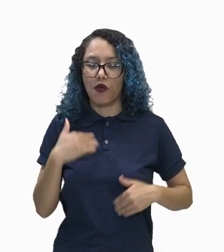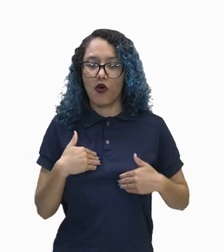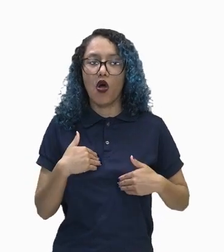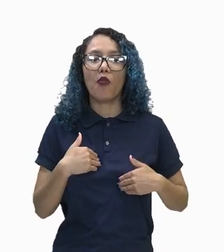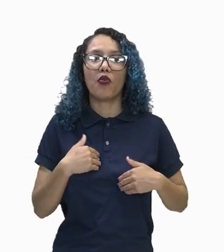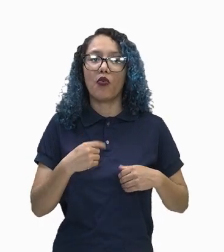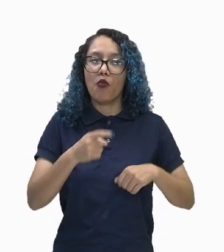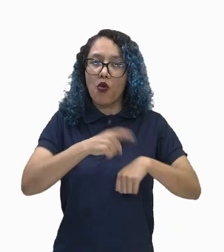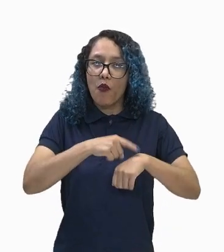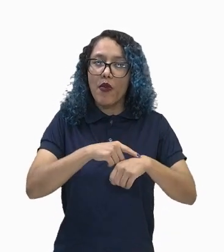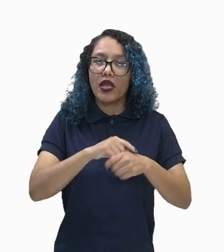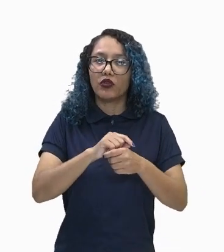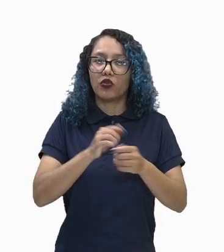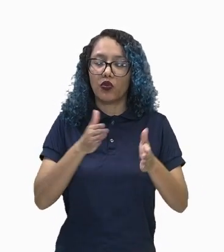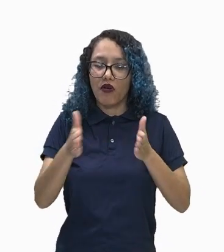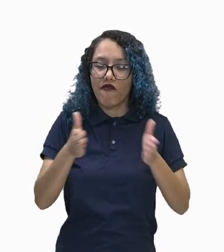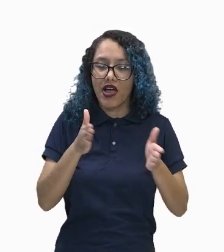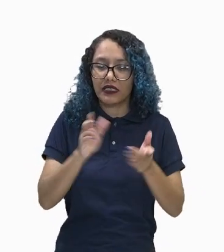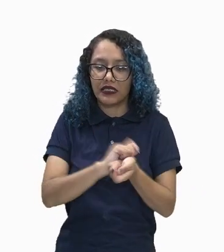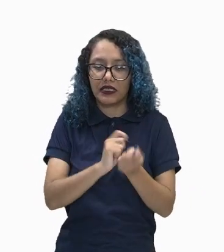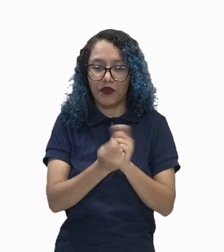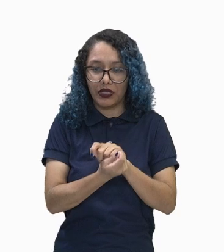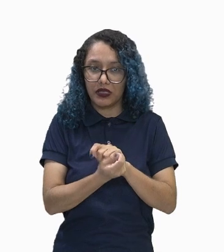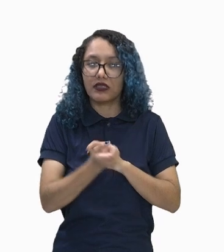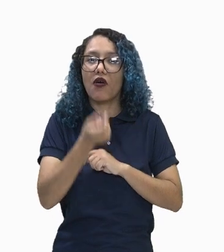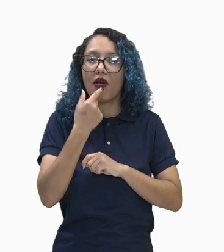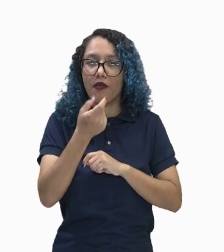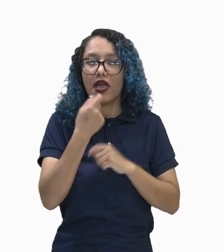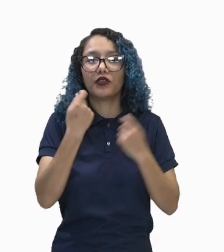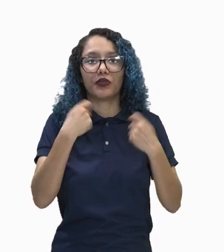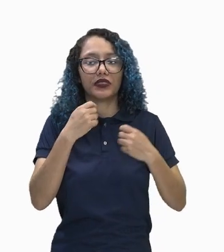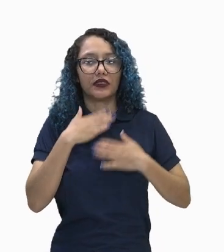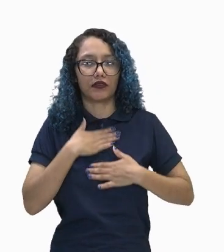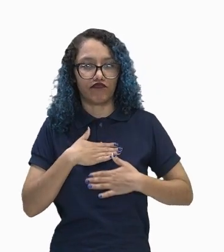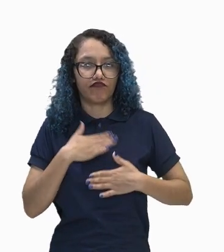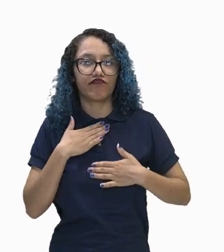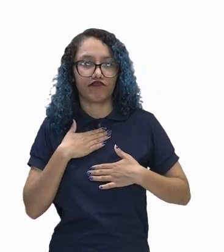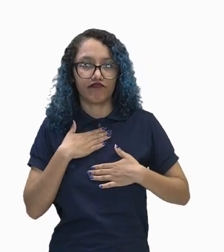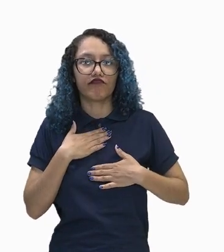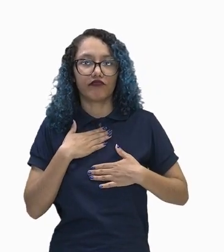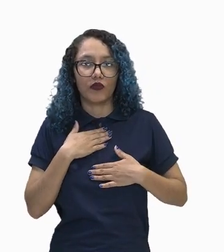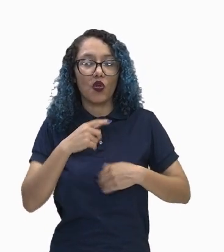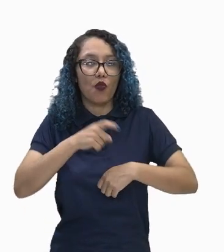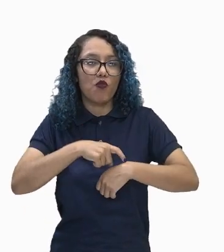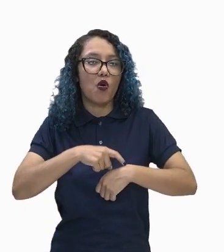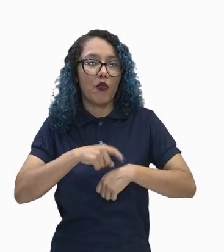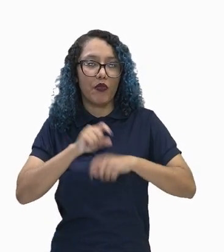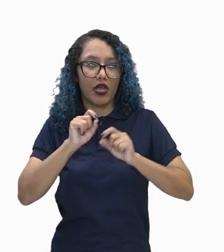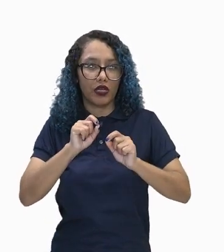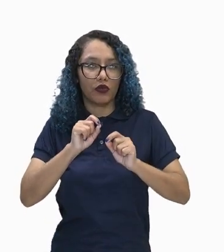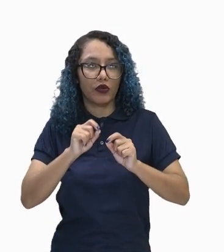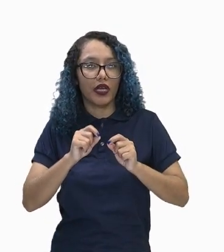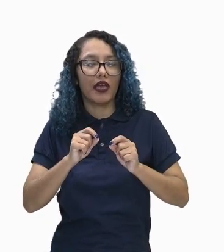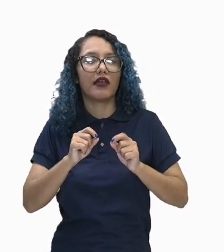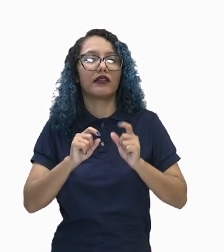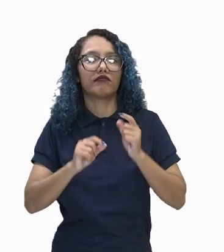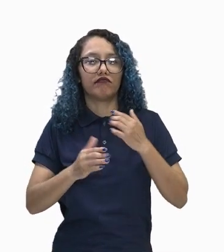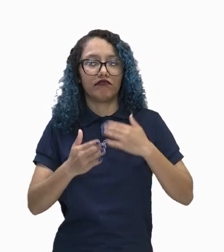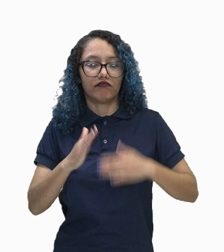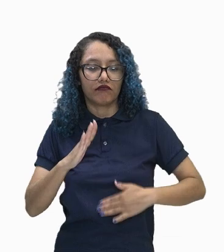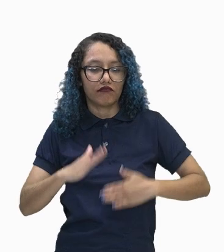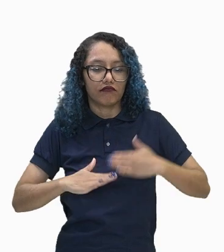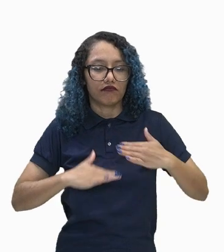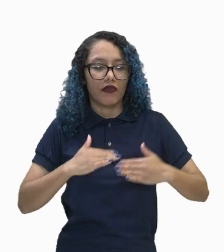adaptação com essa medicação. Então, tem ali um período, né, de resposta